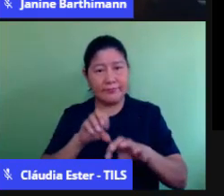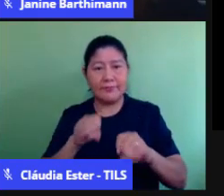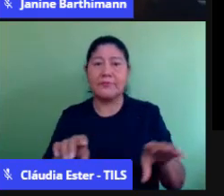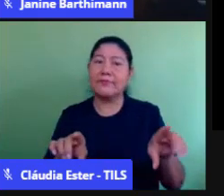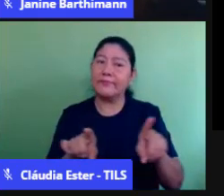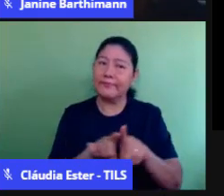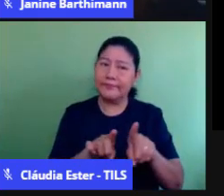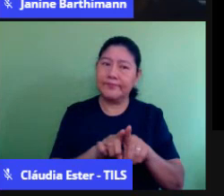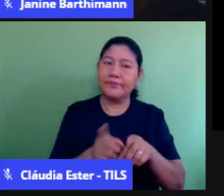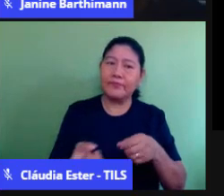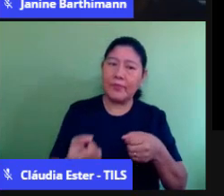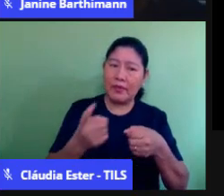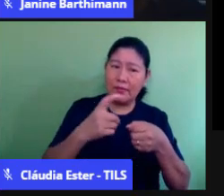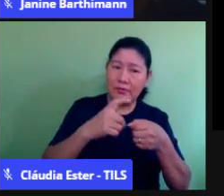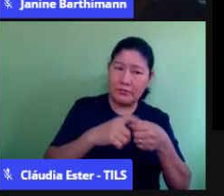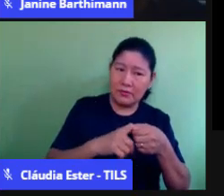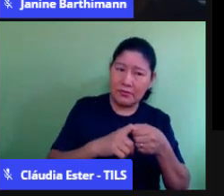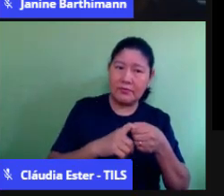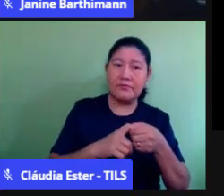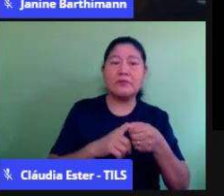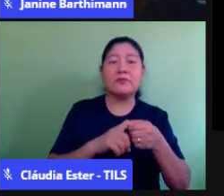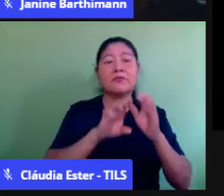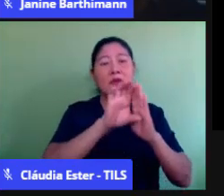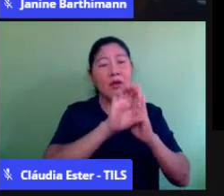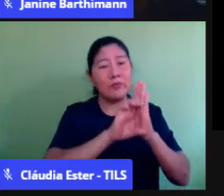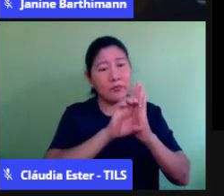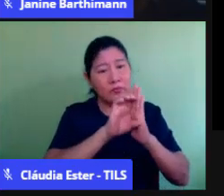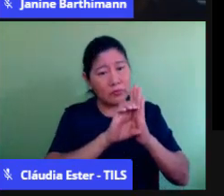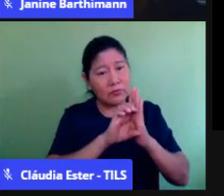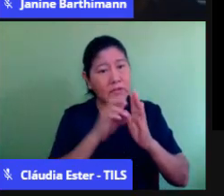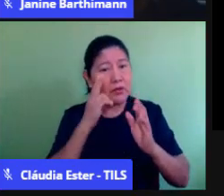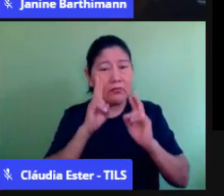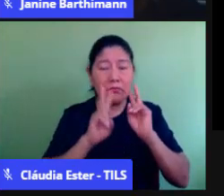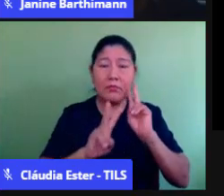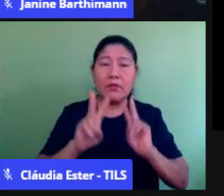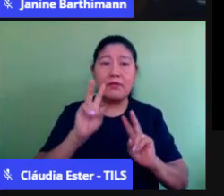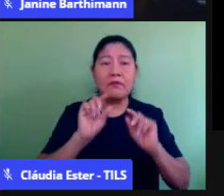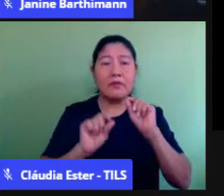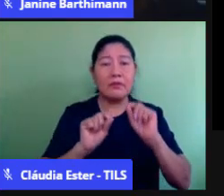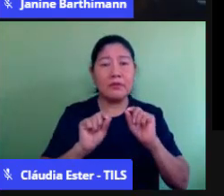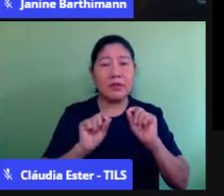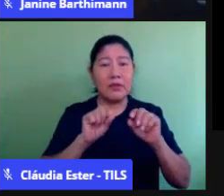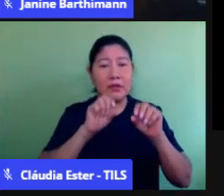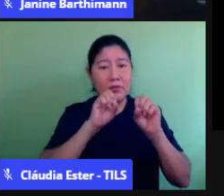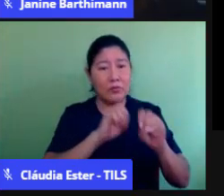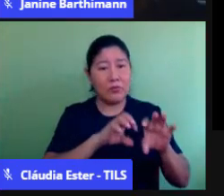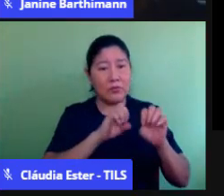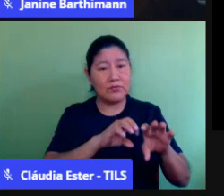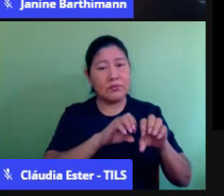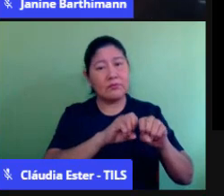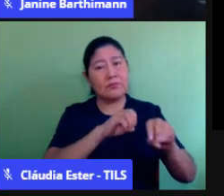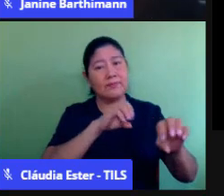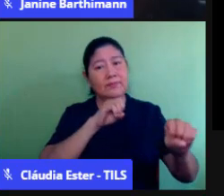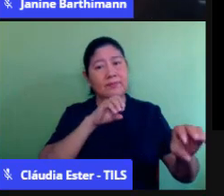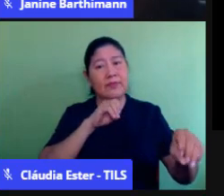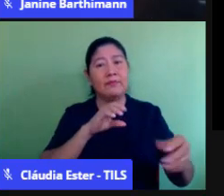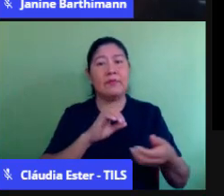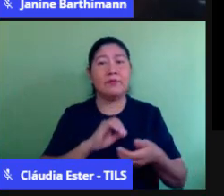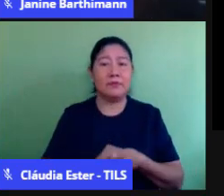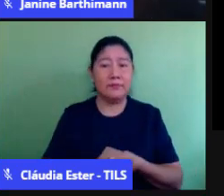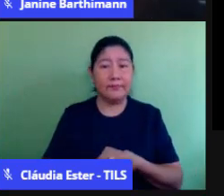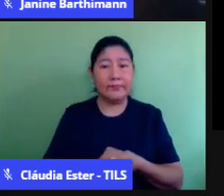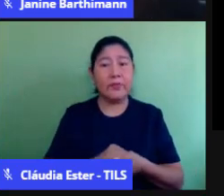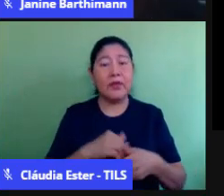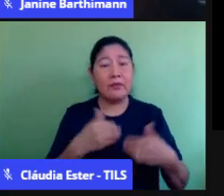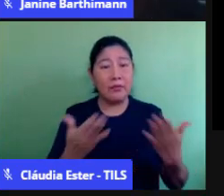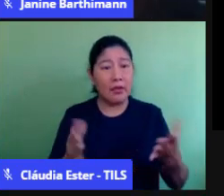de voltarmos um pouco aqui ao conceito e à reflexão de ensino remoto. É nesse contexto que